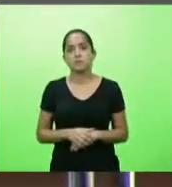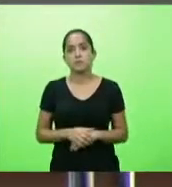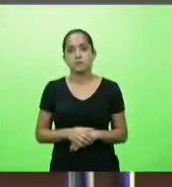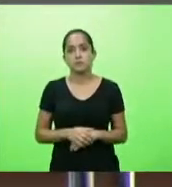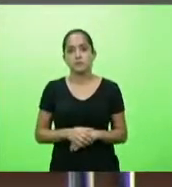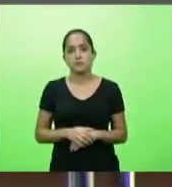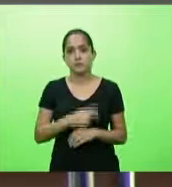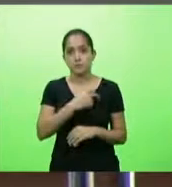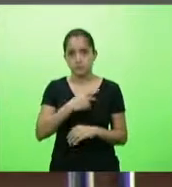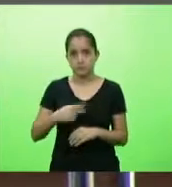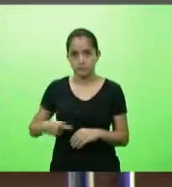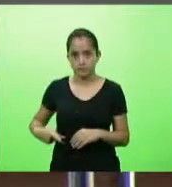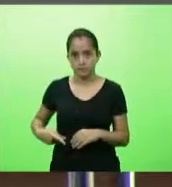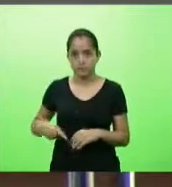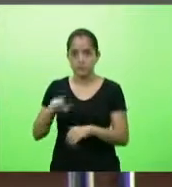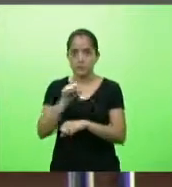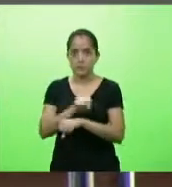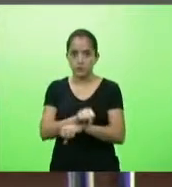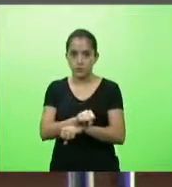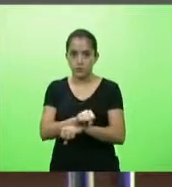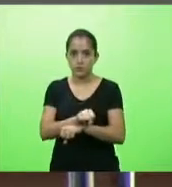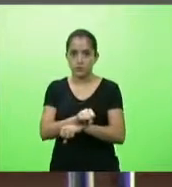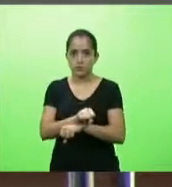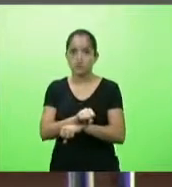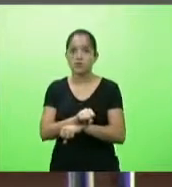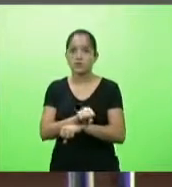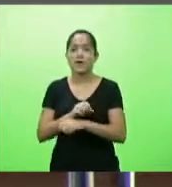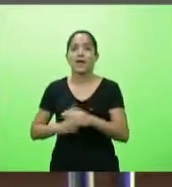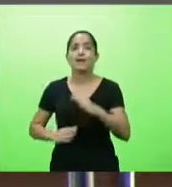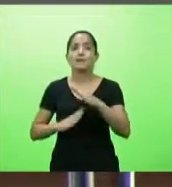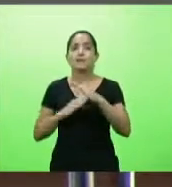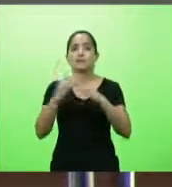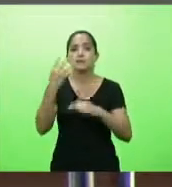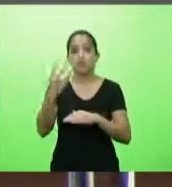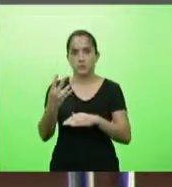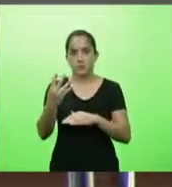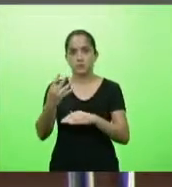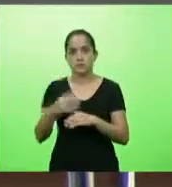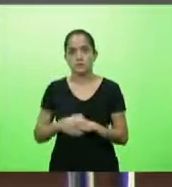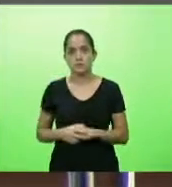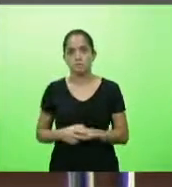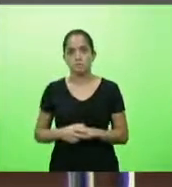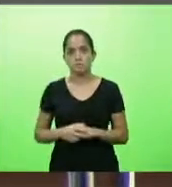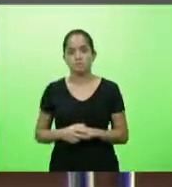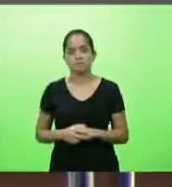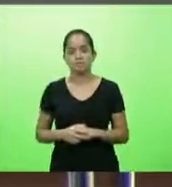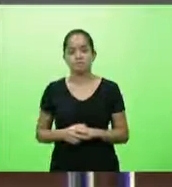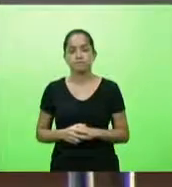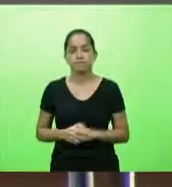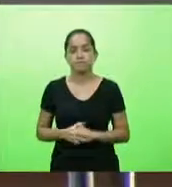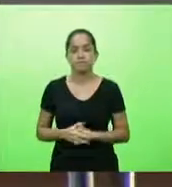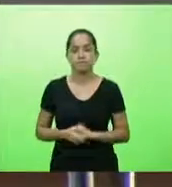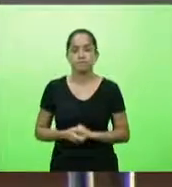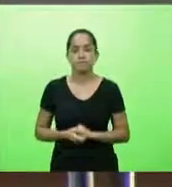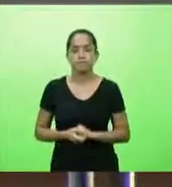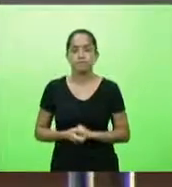Essa presidência suspende a sessão até às 16 horas para o grande expediente. Está suspensa a sessão.